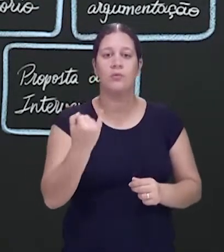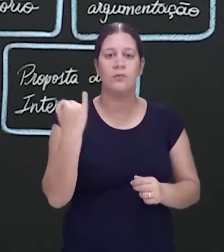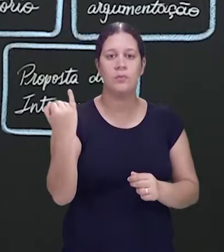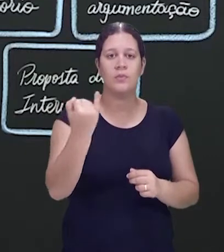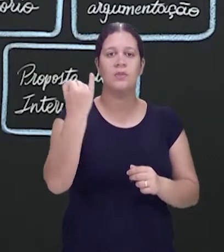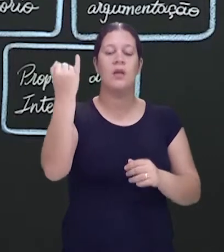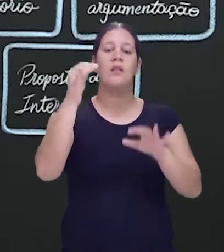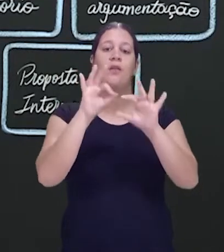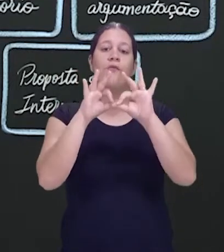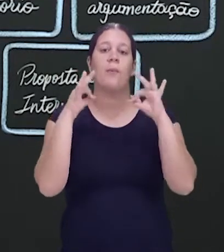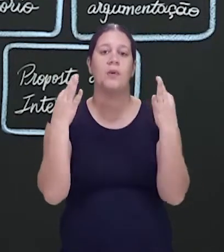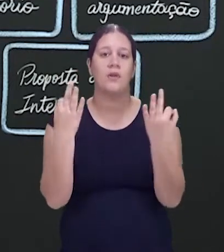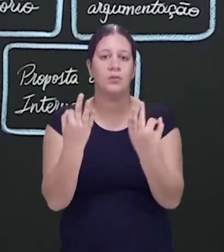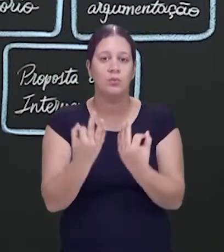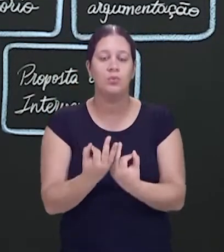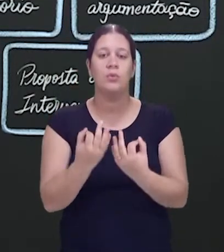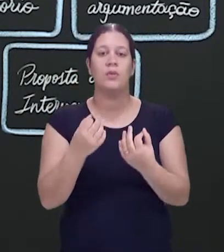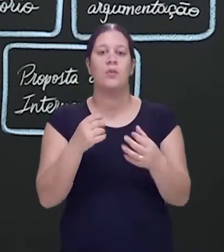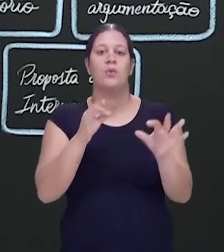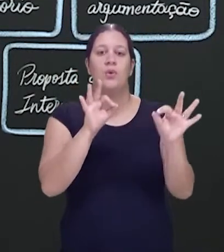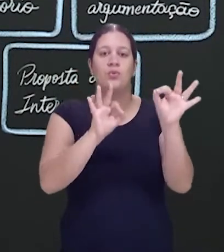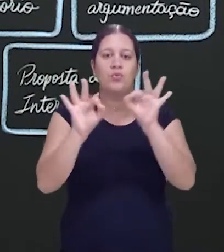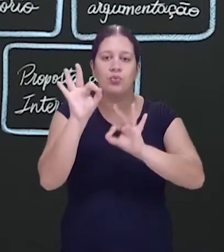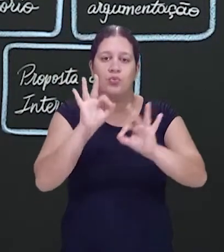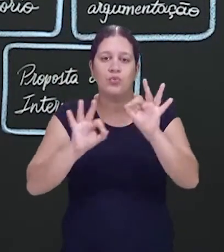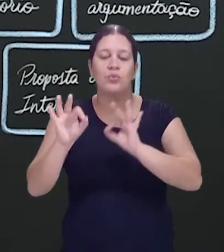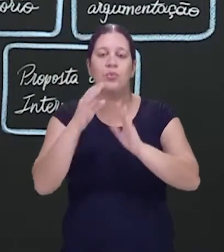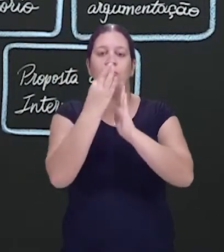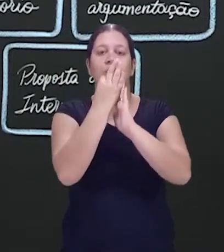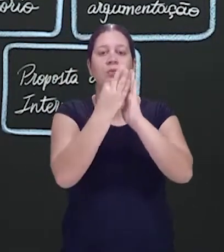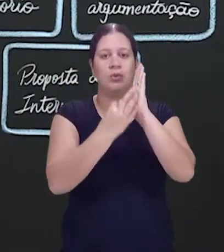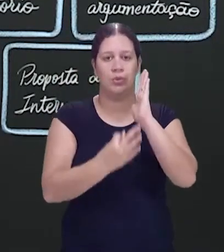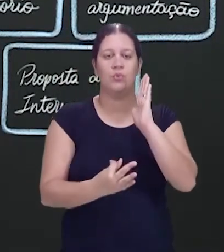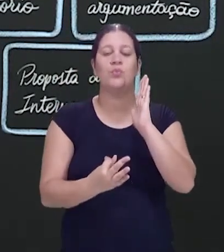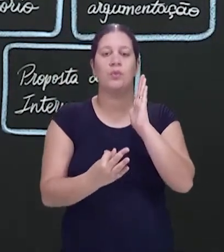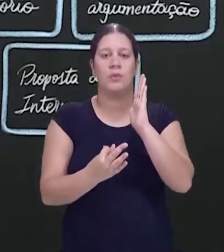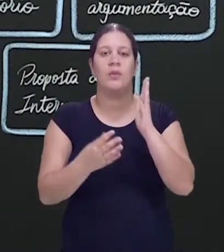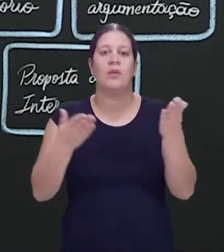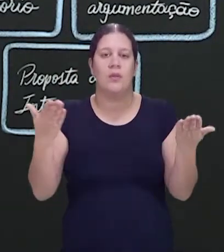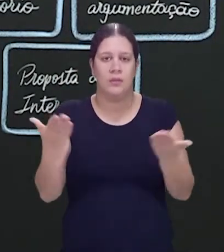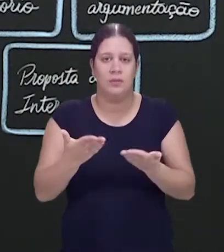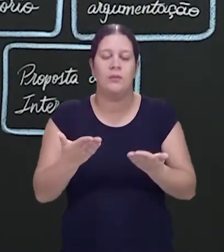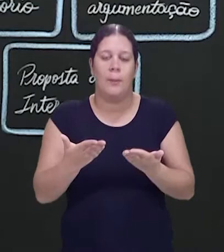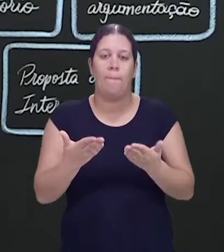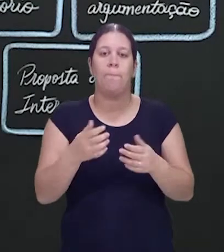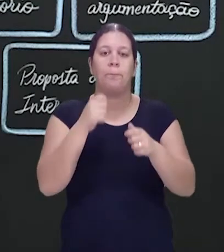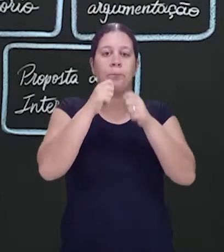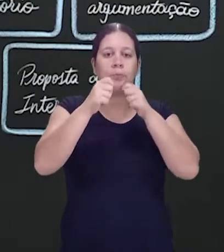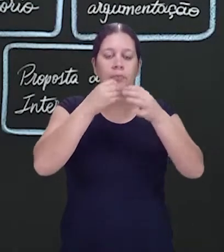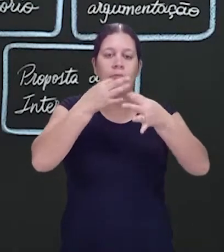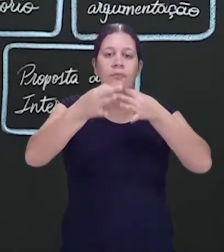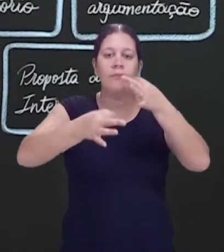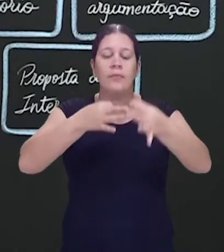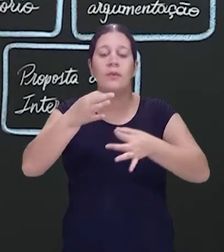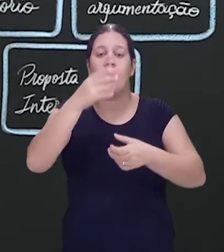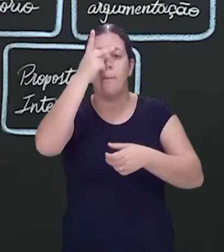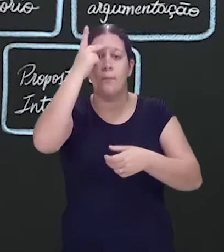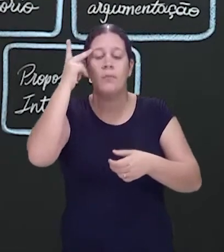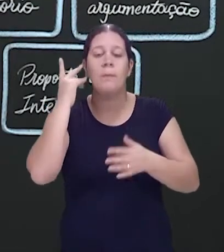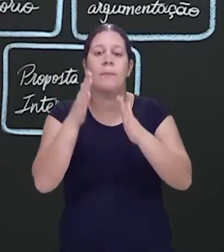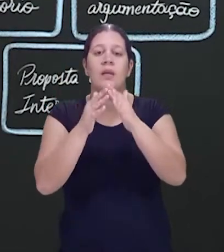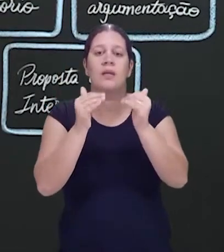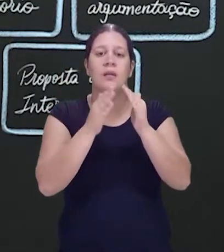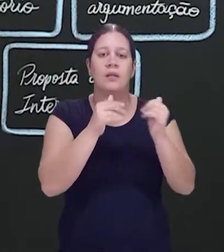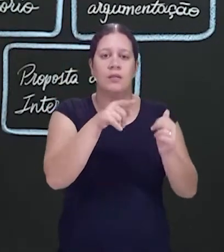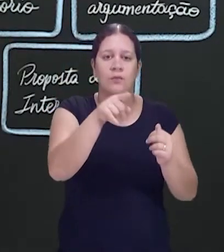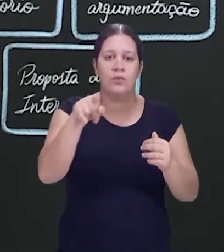importante a gente criar essa familiaridade com a estrutura textual dessa modalidade dissertativa argumentativa. Quando alguém